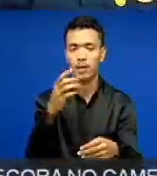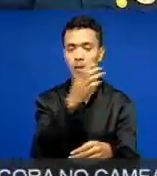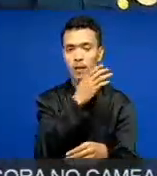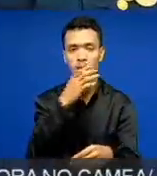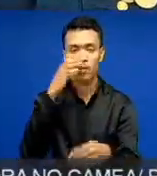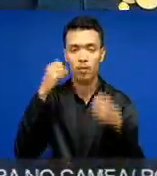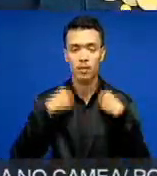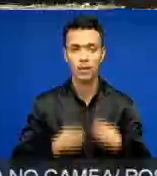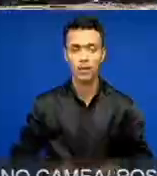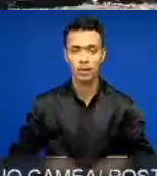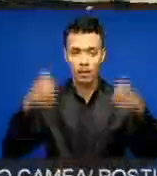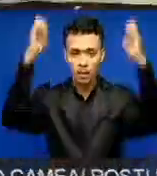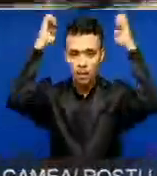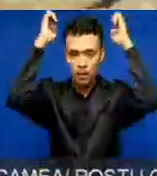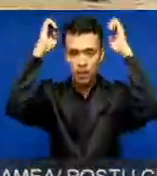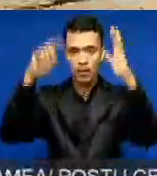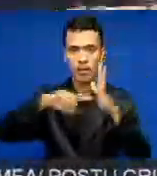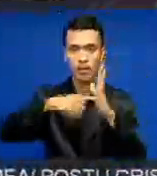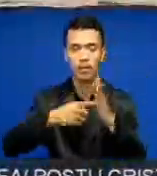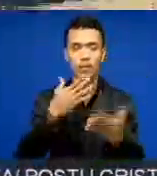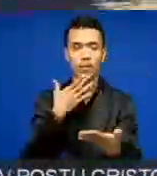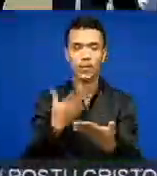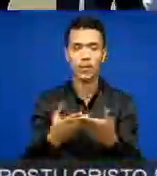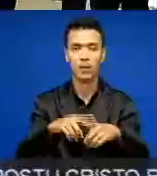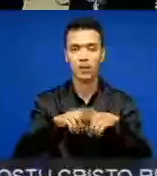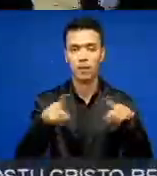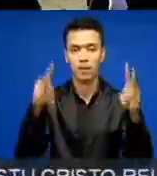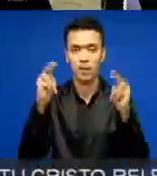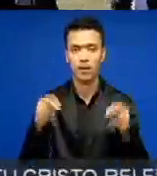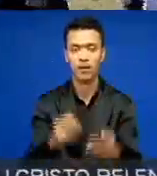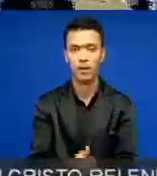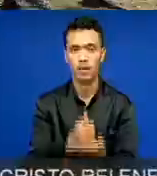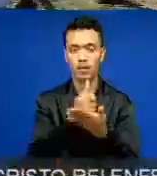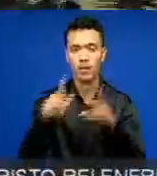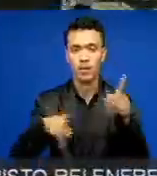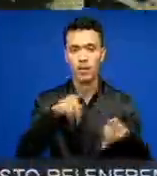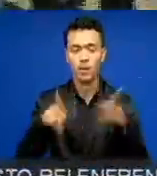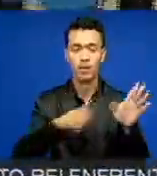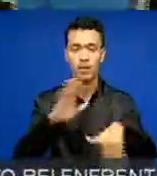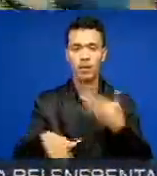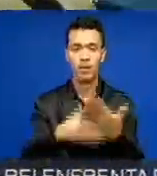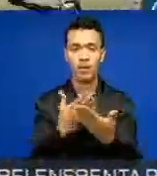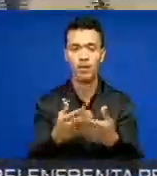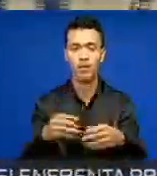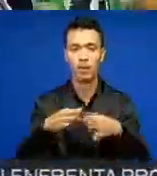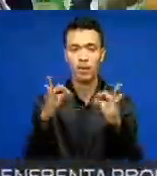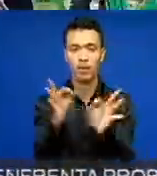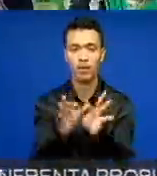agricultura, saúde e educação, a rua o dia, mas bem precisa contribuição em Mahotunian ou de melhora e